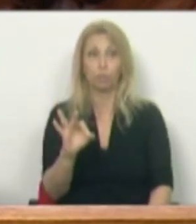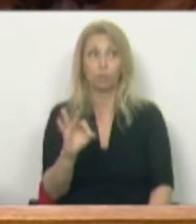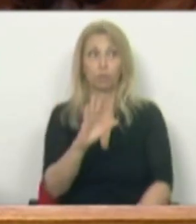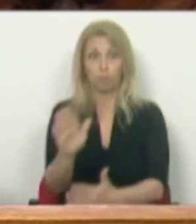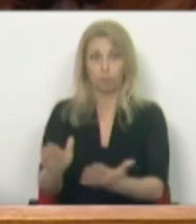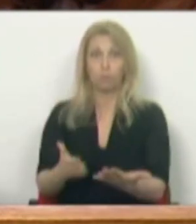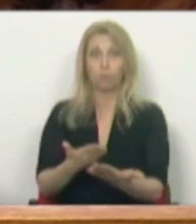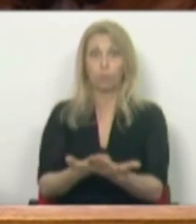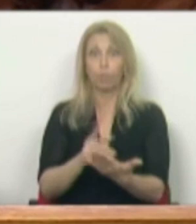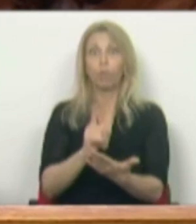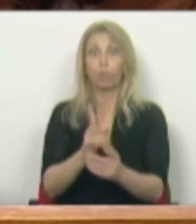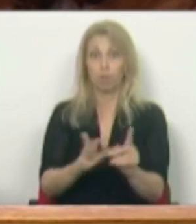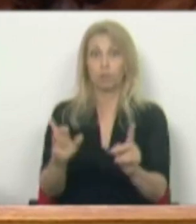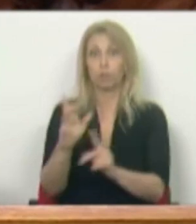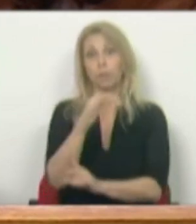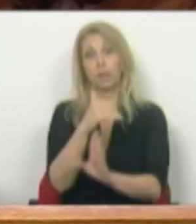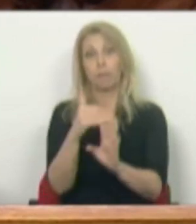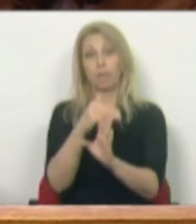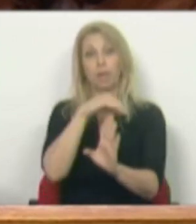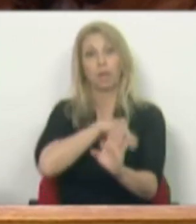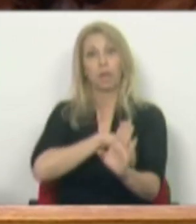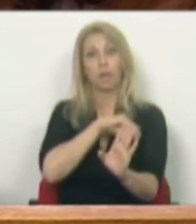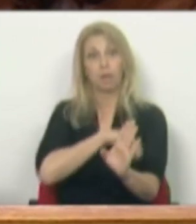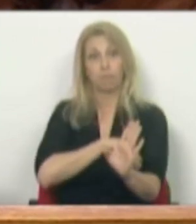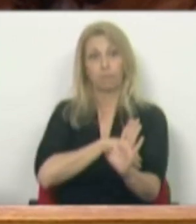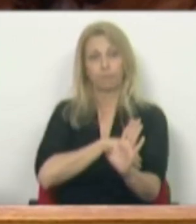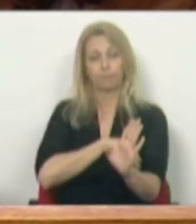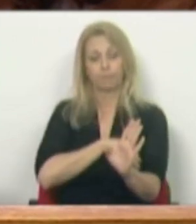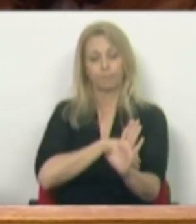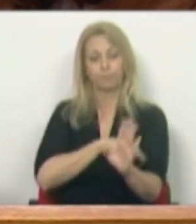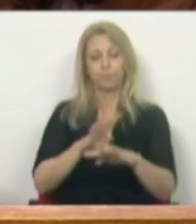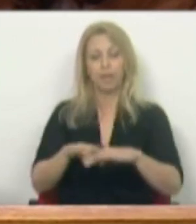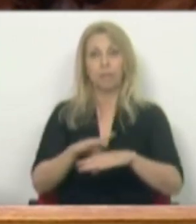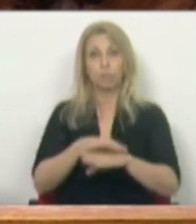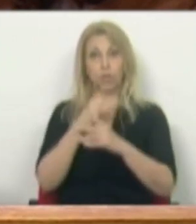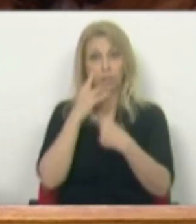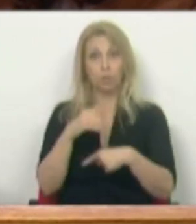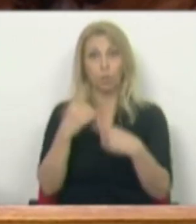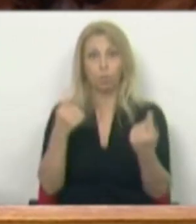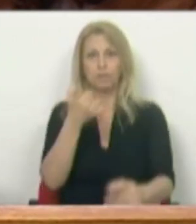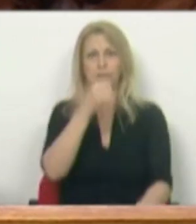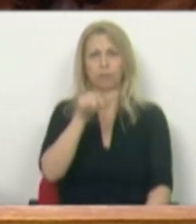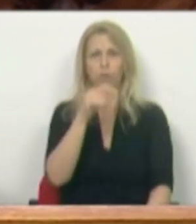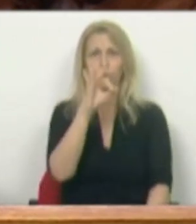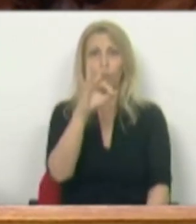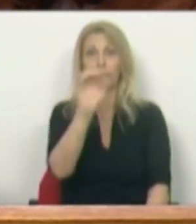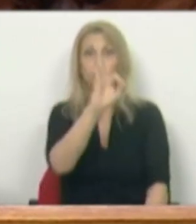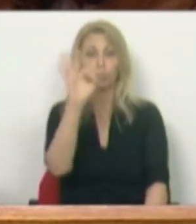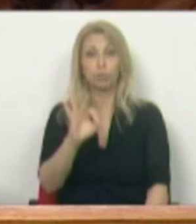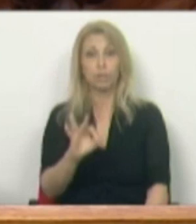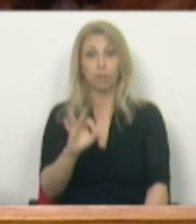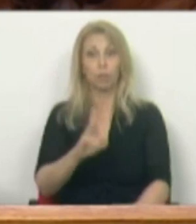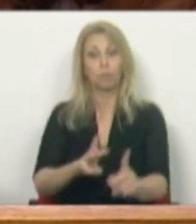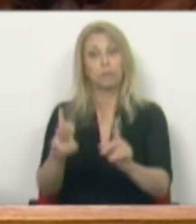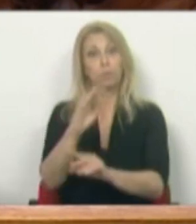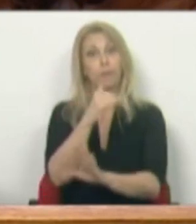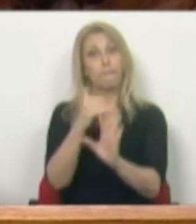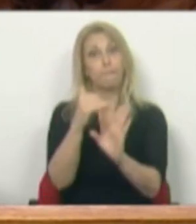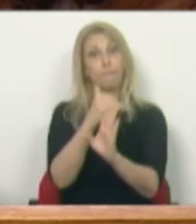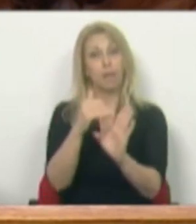propõe uma subida média de rendimentos à administração pública de 5,4% e uma subida média